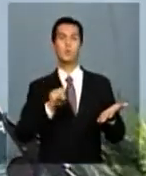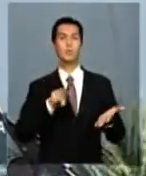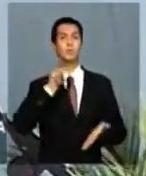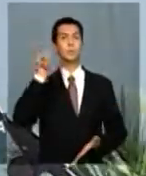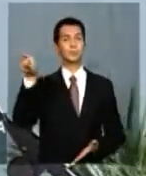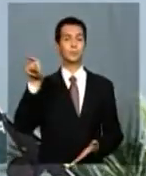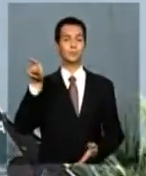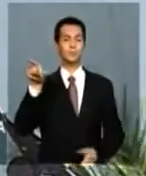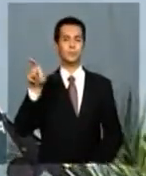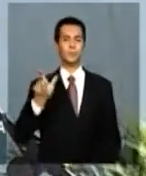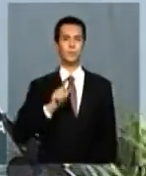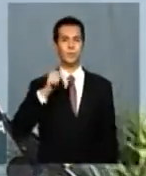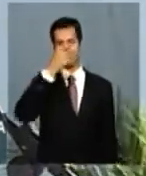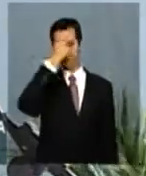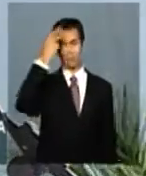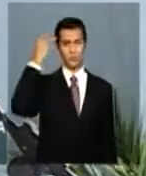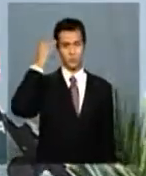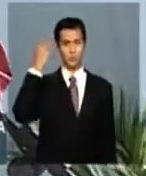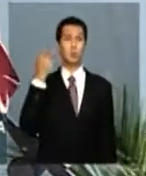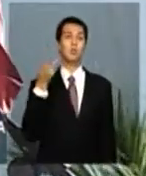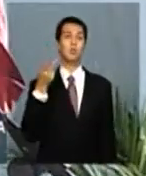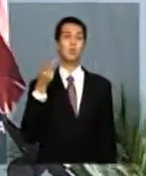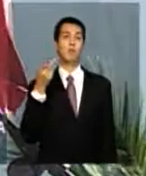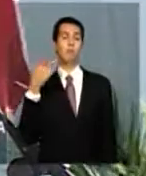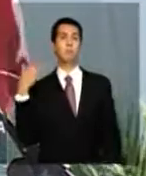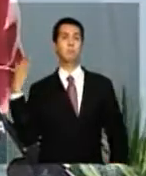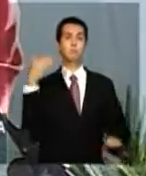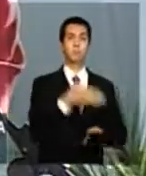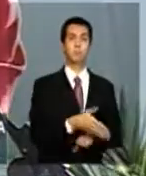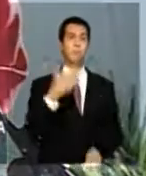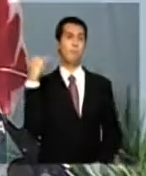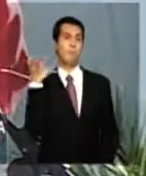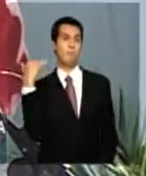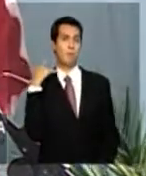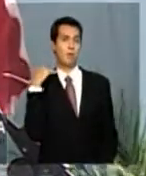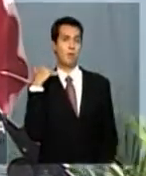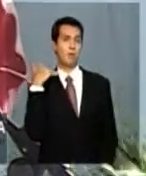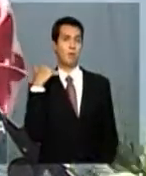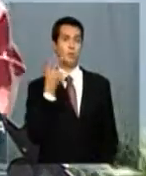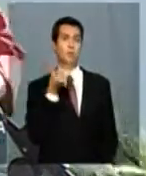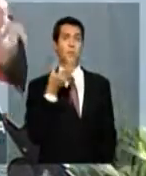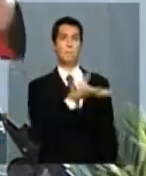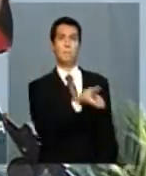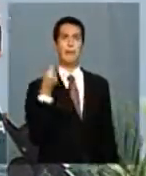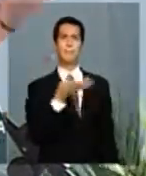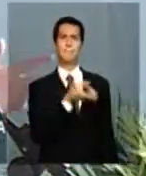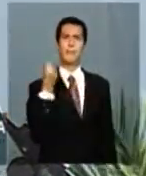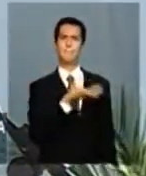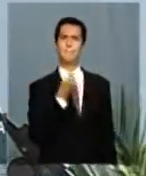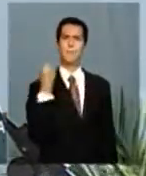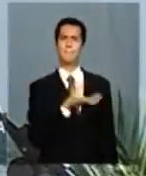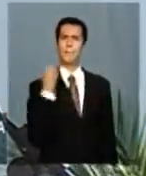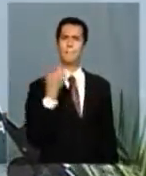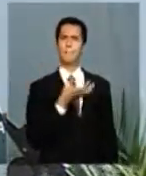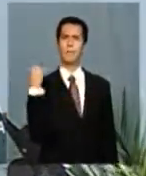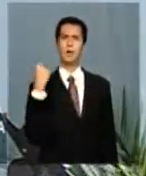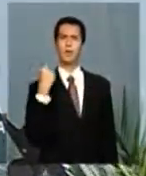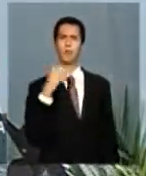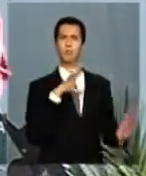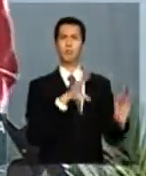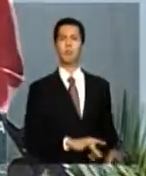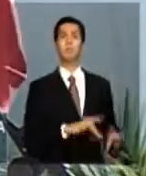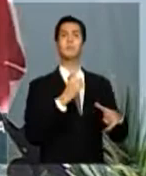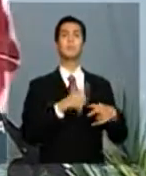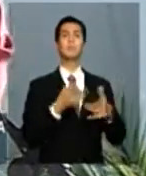os depositantes dos dinheiros nos bancos, sacando seu dinheiro para se